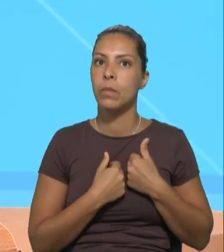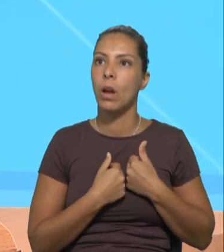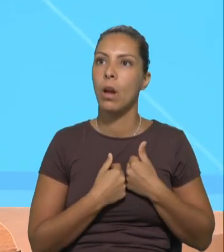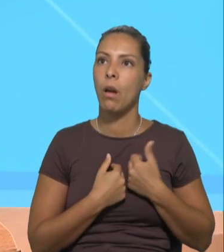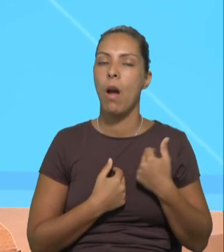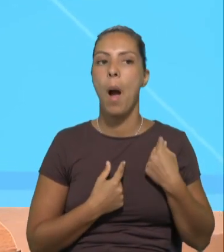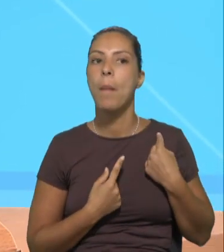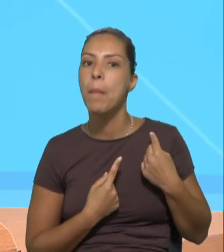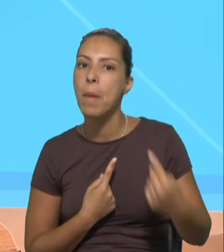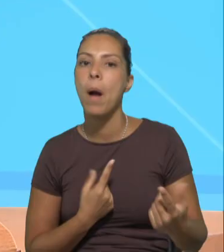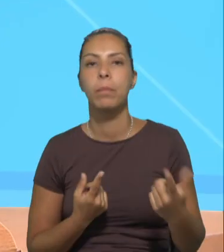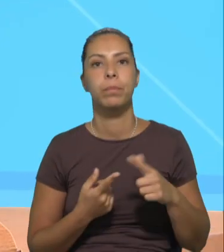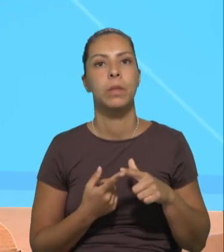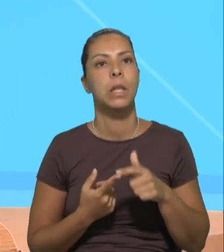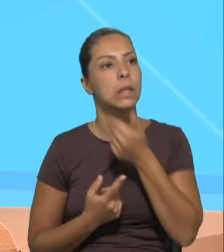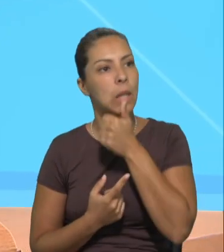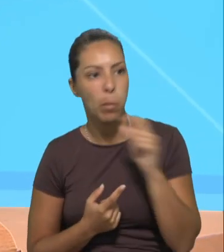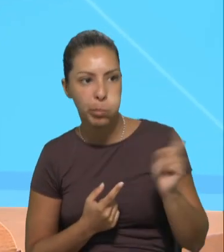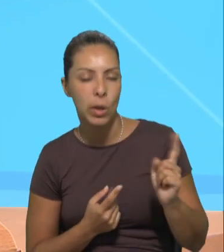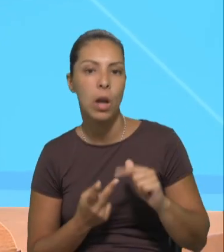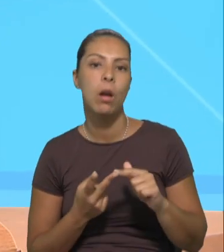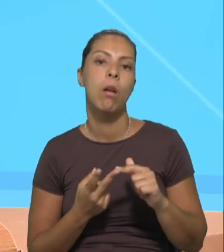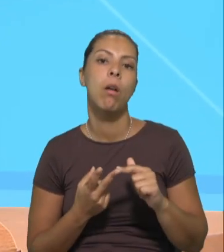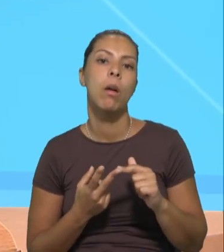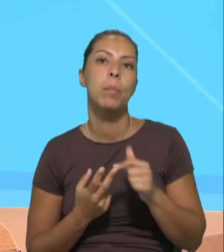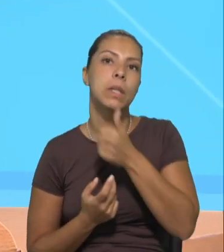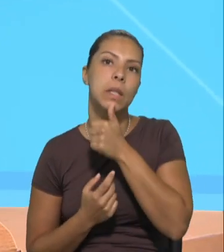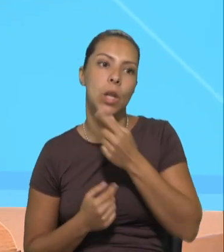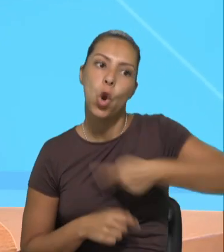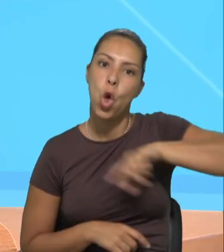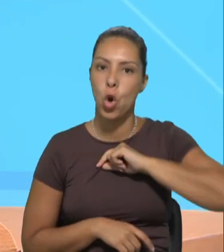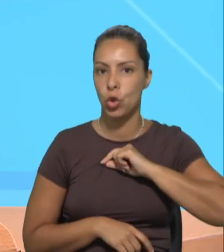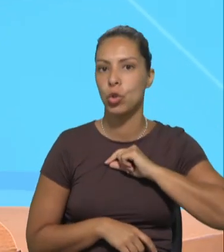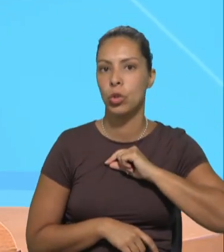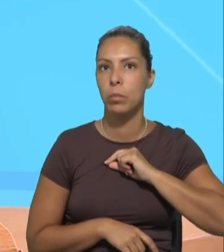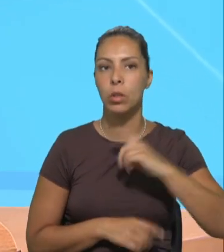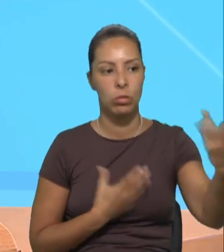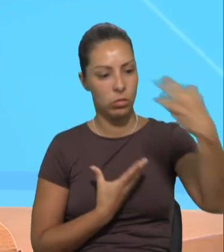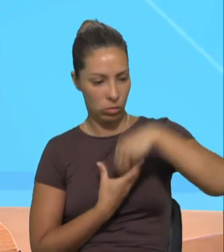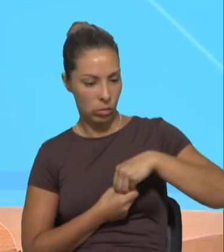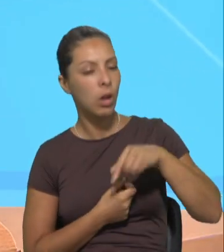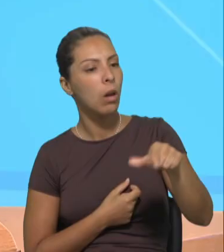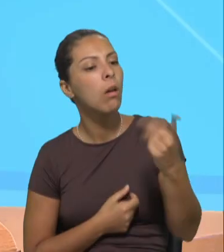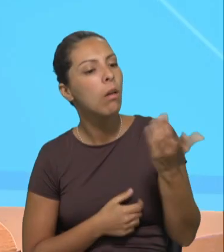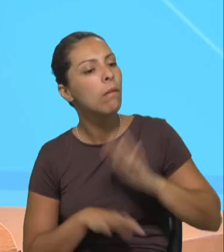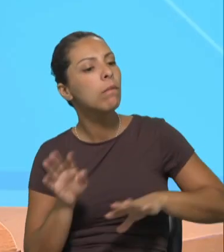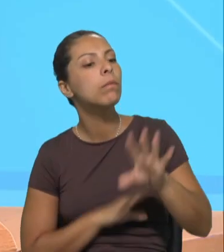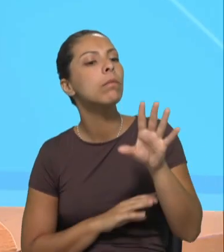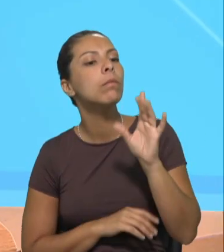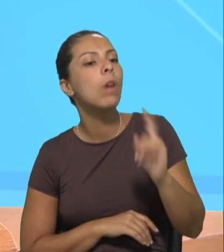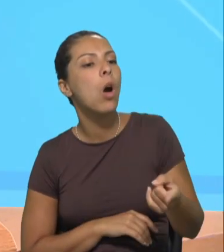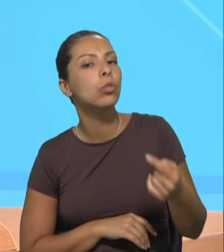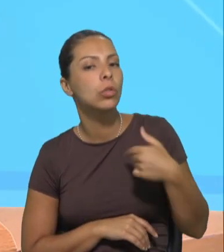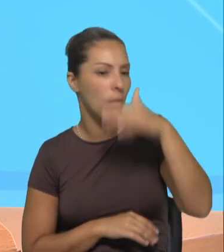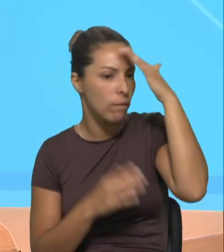e ainda não podem decidir, decidimos nós. Quando eles já se sentem envolvidos e quando nós dizemos o que é que vamos fazer este verão, vamos lá sentar-nos a ver o que é